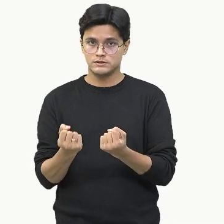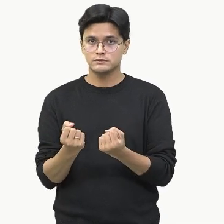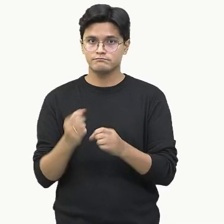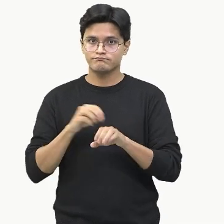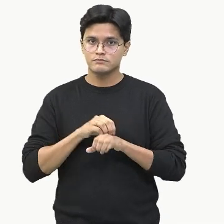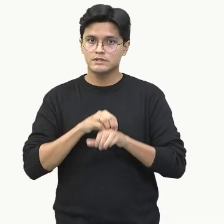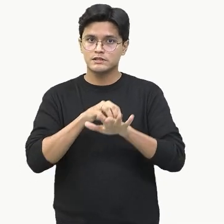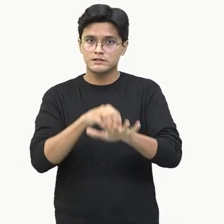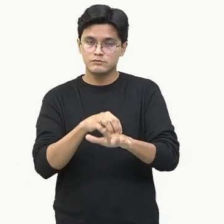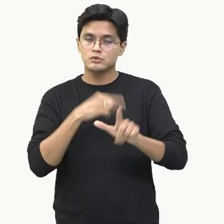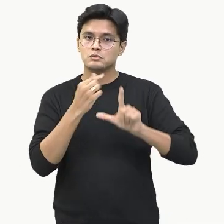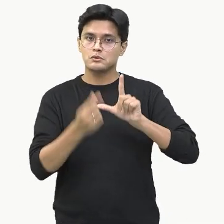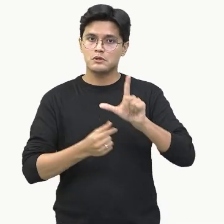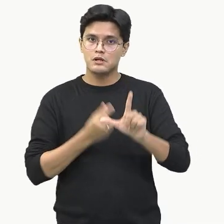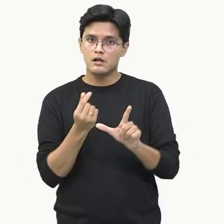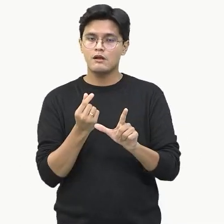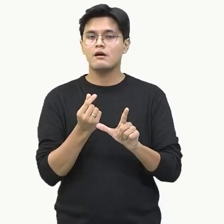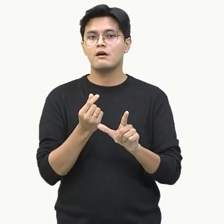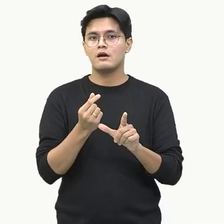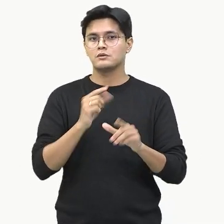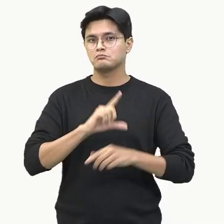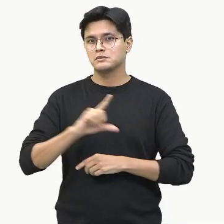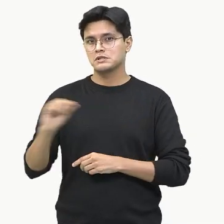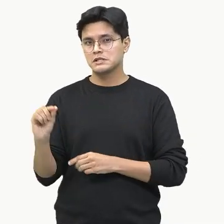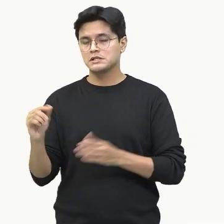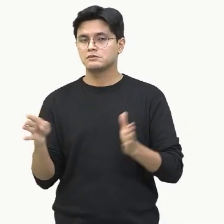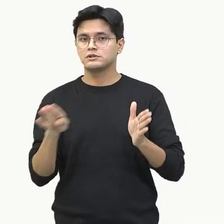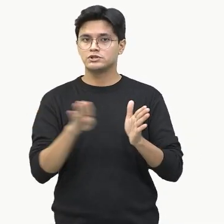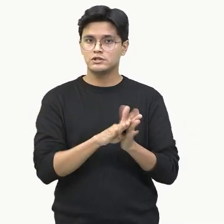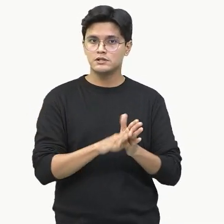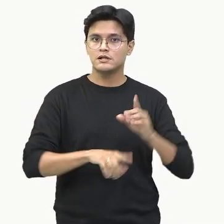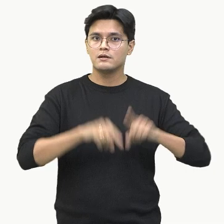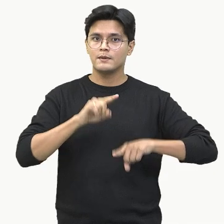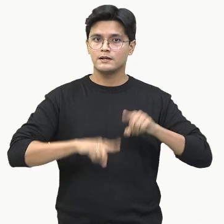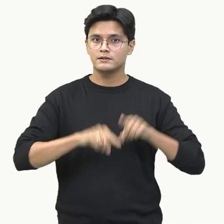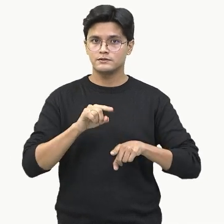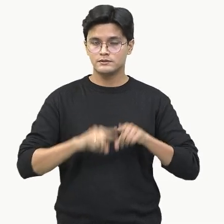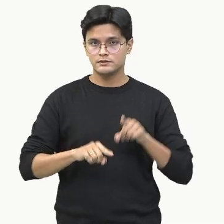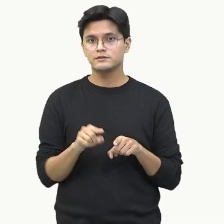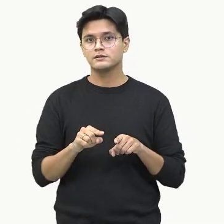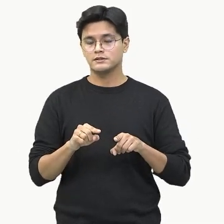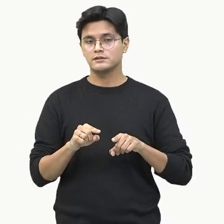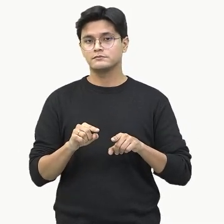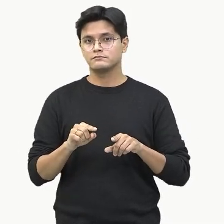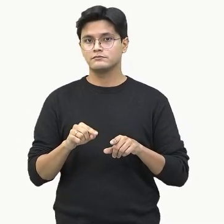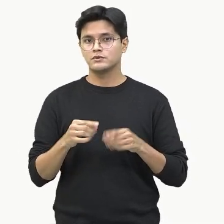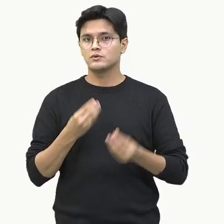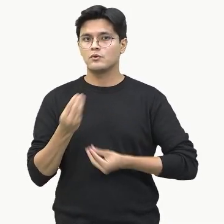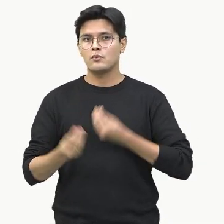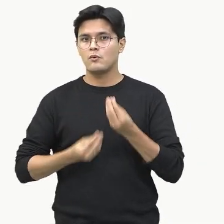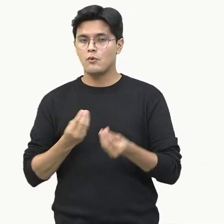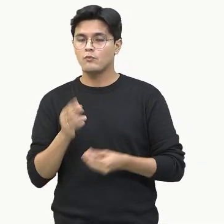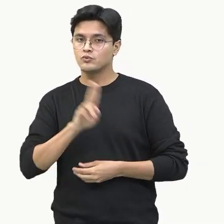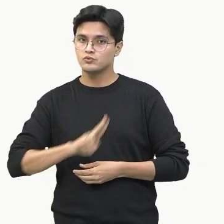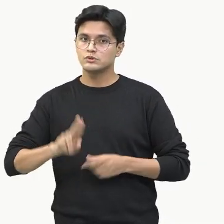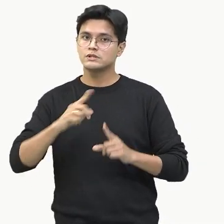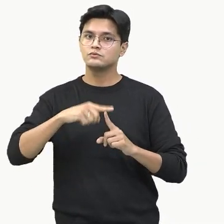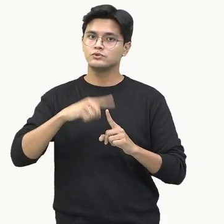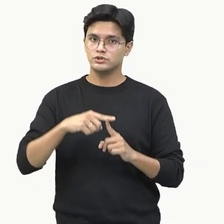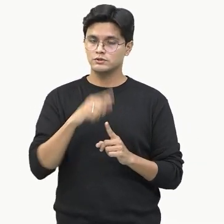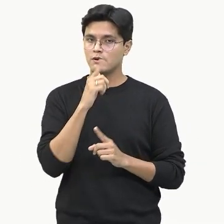Eh na saída eh na chegada dessa mercadoria né internacional é feito através do modal